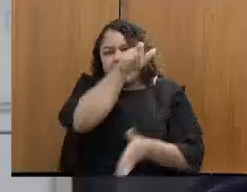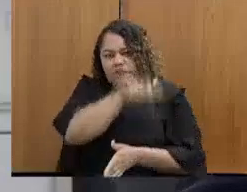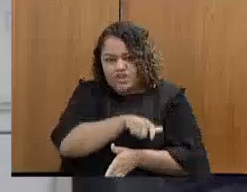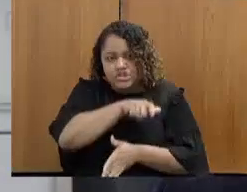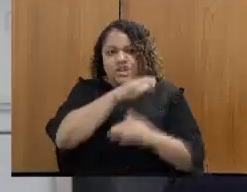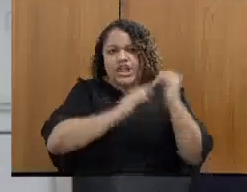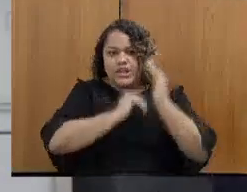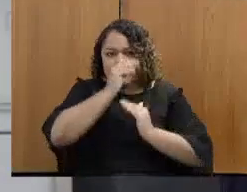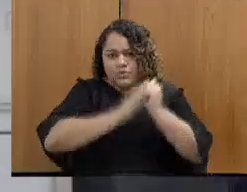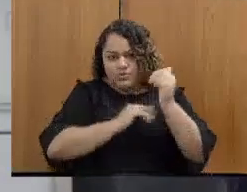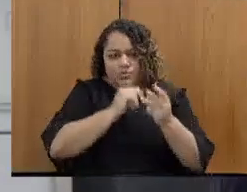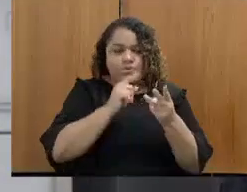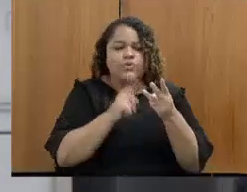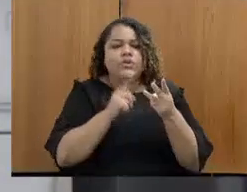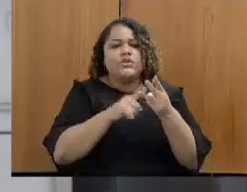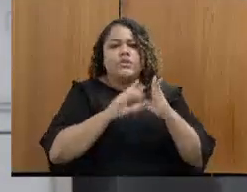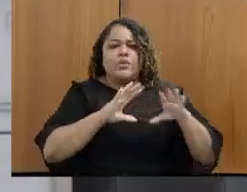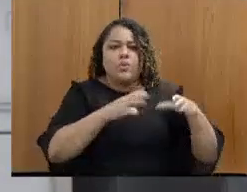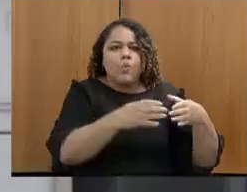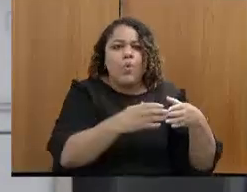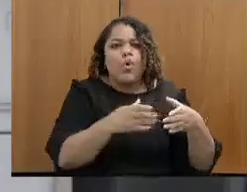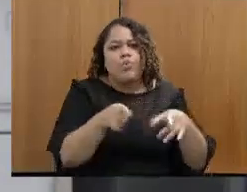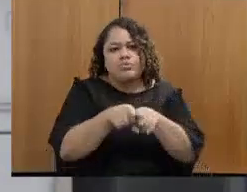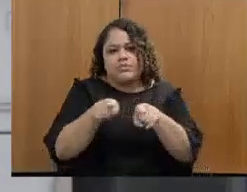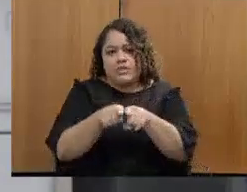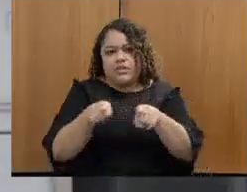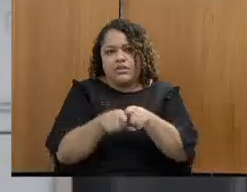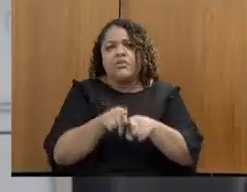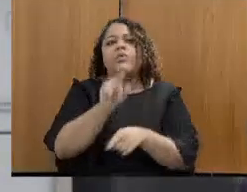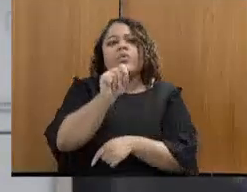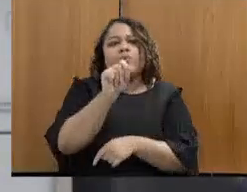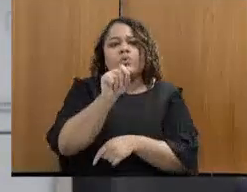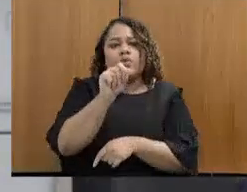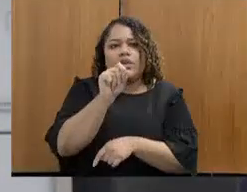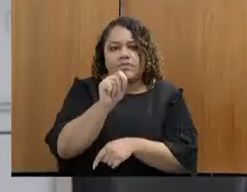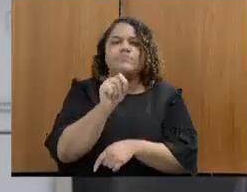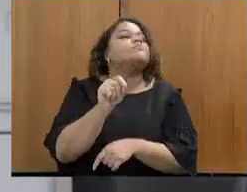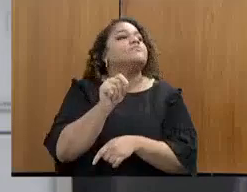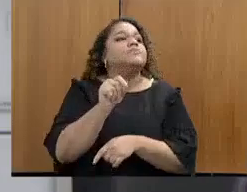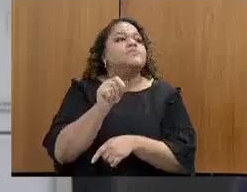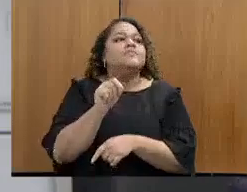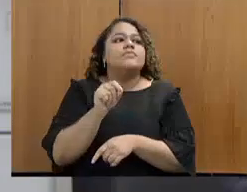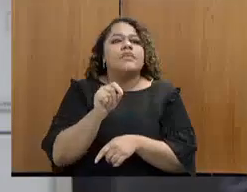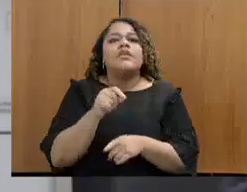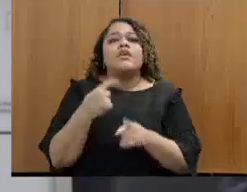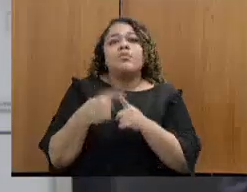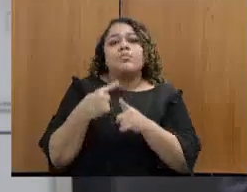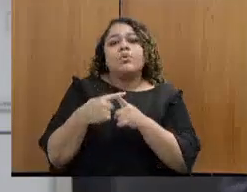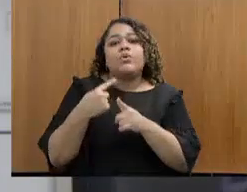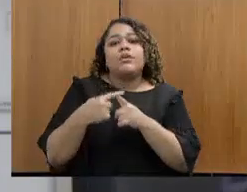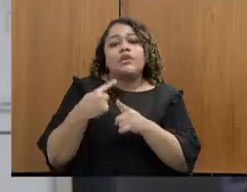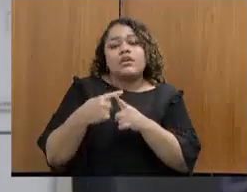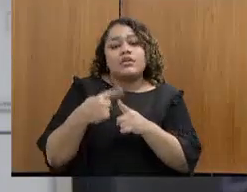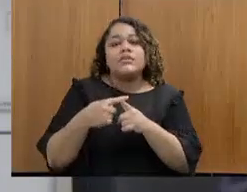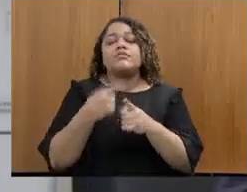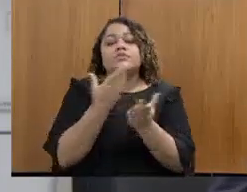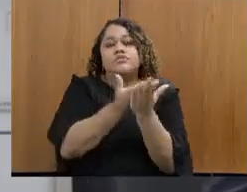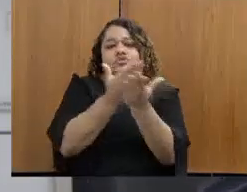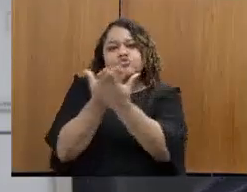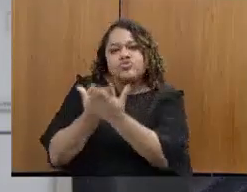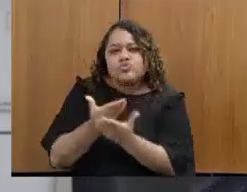nessa área né então fica essa demanda para a gente estudar junto como